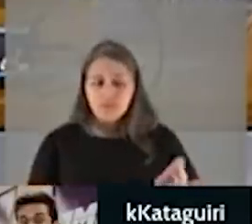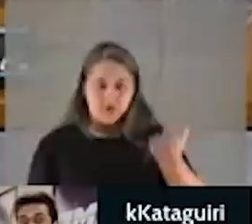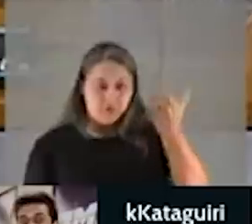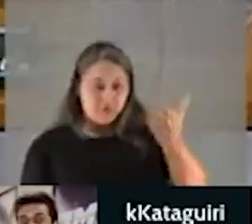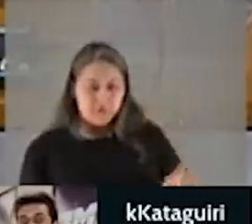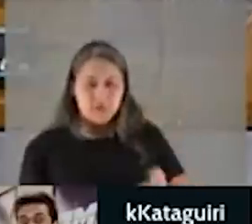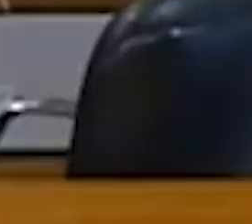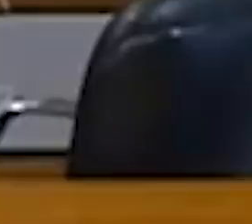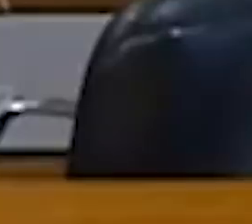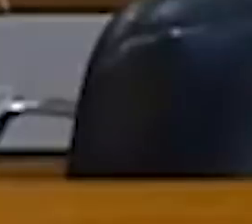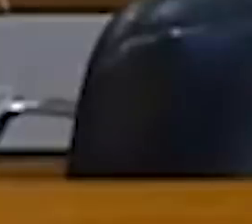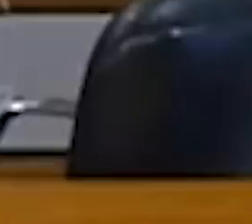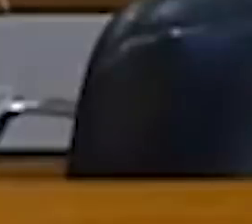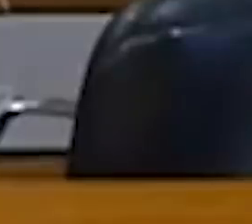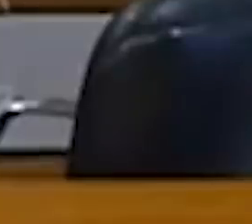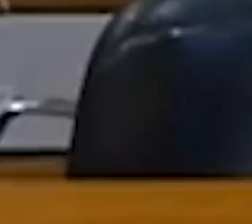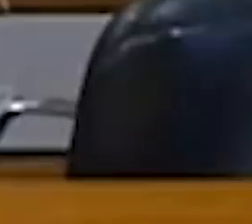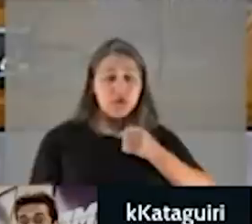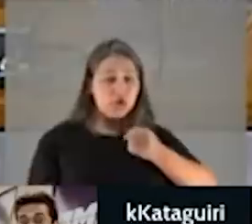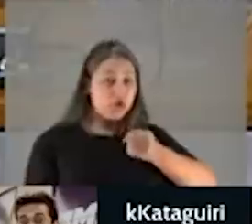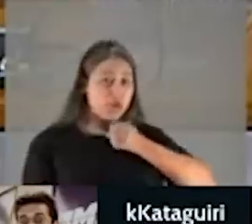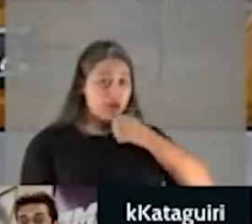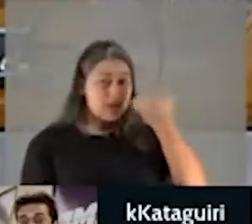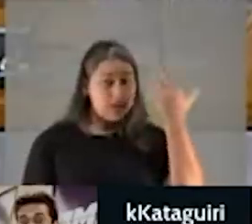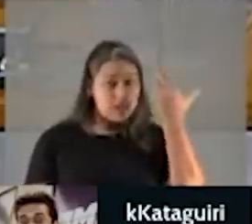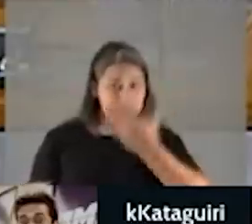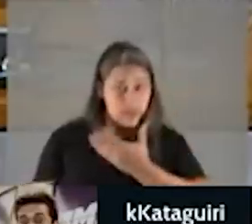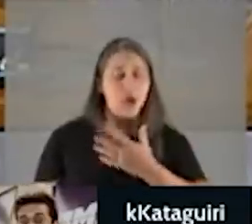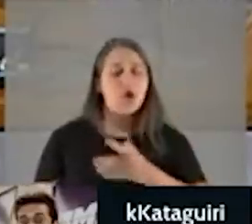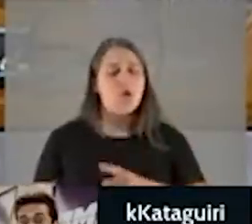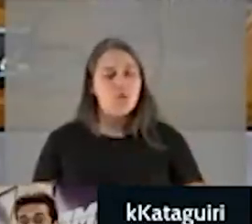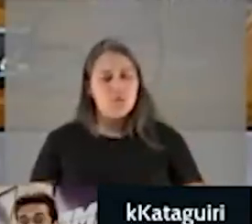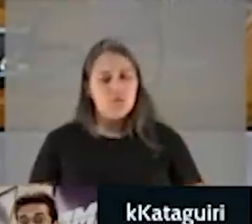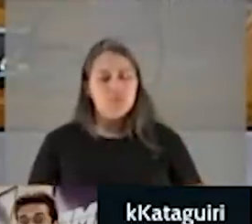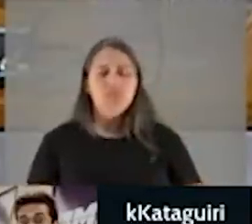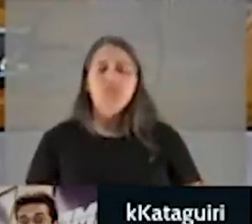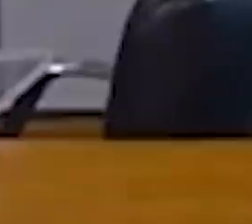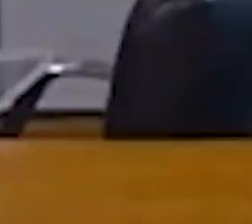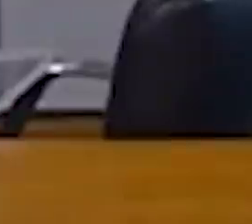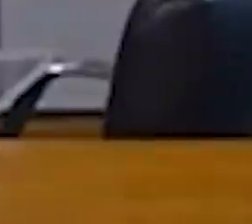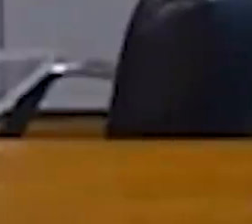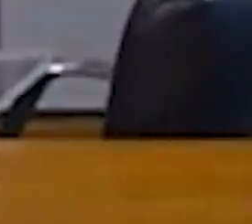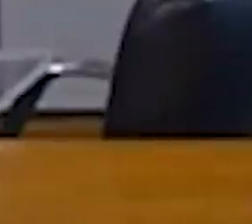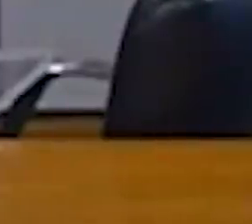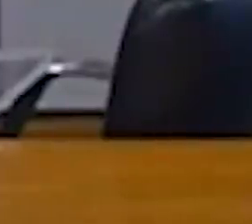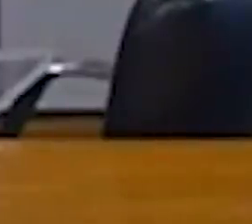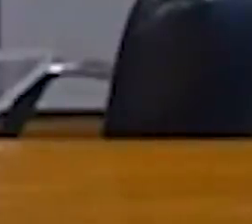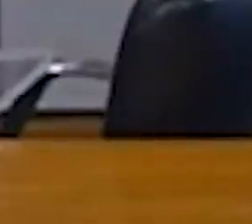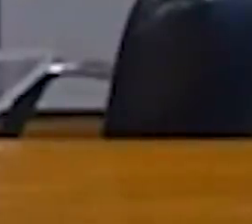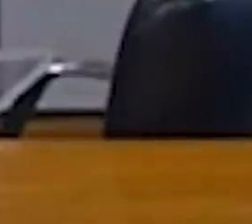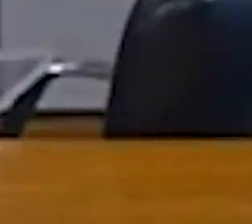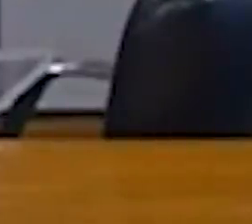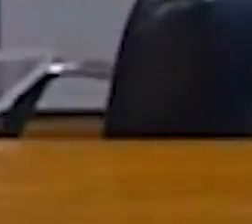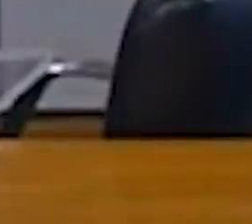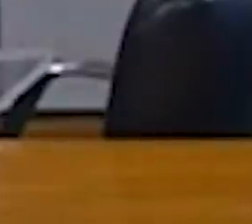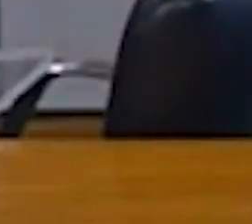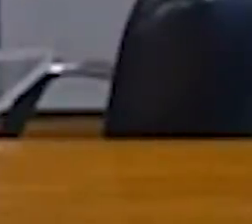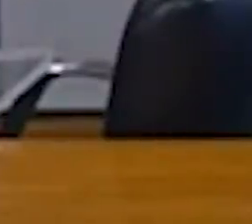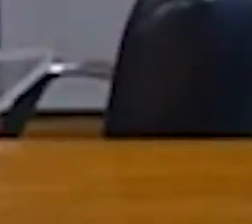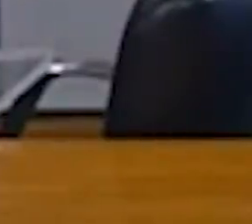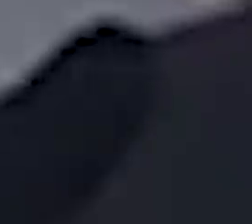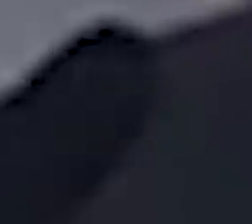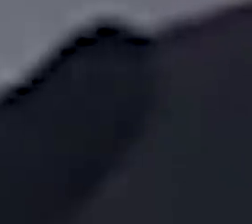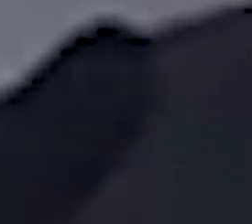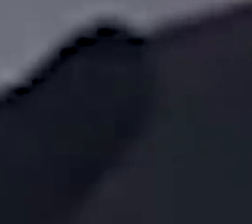excelência, o senador Randolfo. Jornalistas sérios que verdadeiramente apuram os fatos entenderam sobre qual atriz de